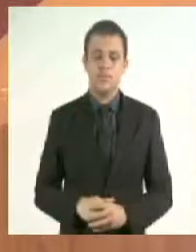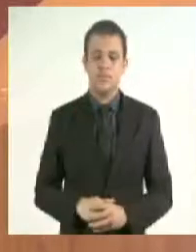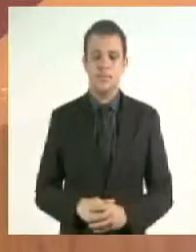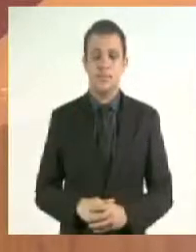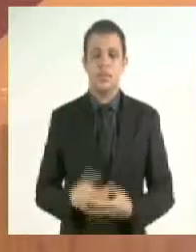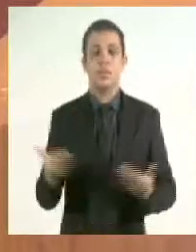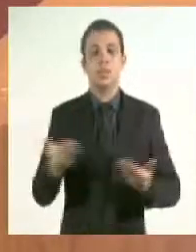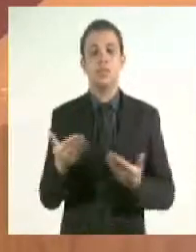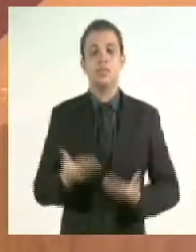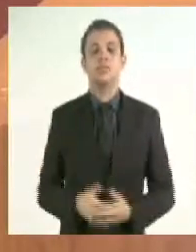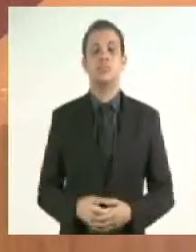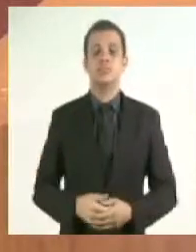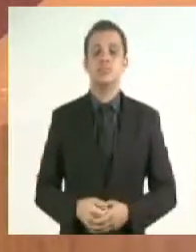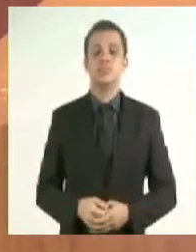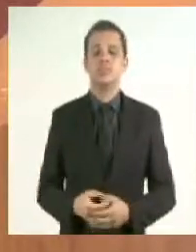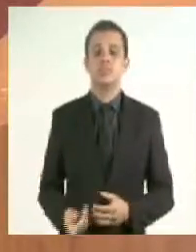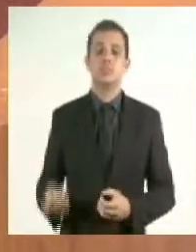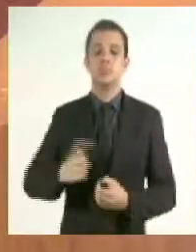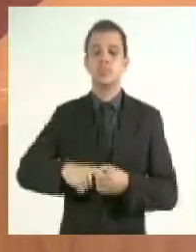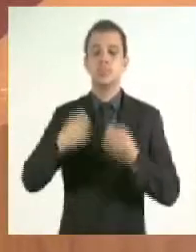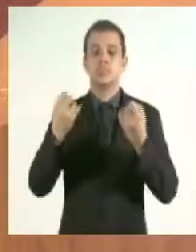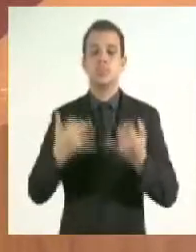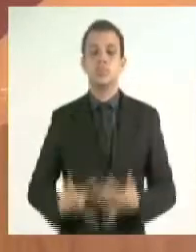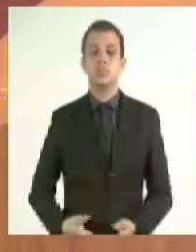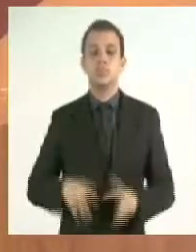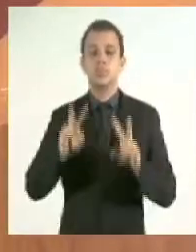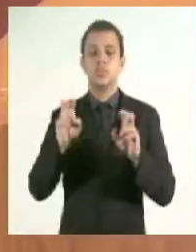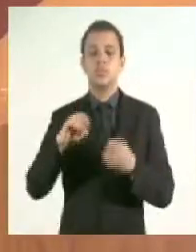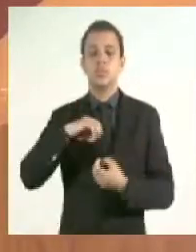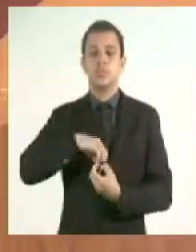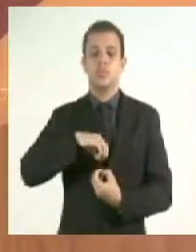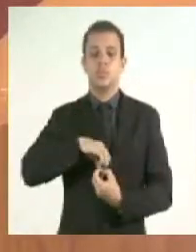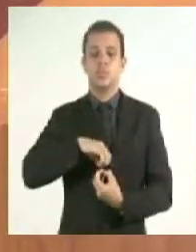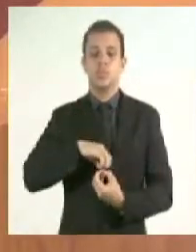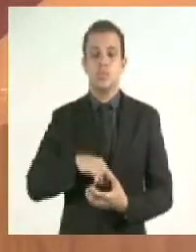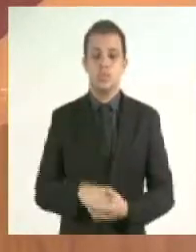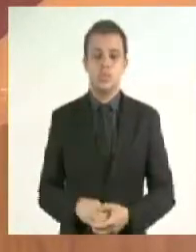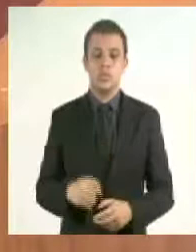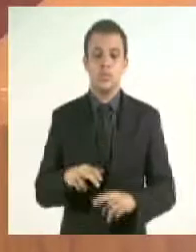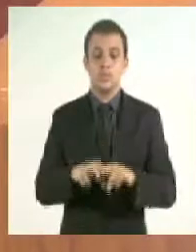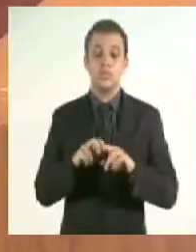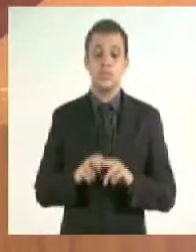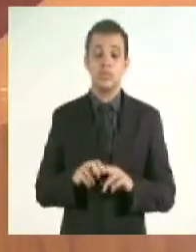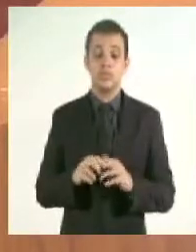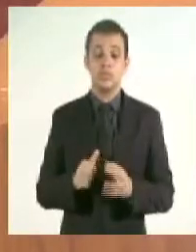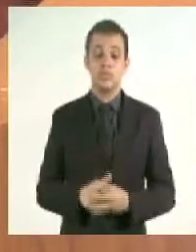realidade, voltando à questão do Detran, porque o grande argumento da oposição,